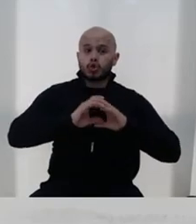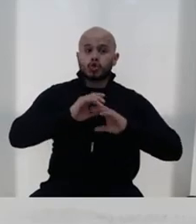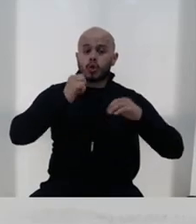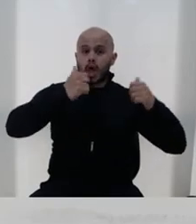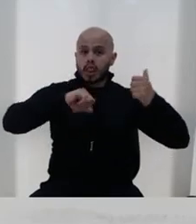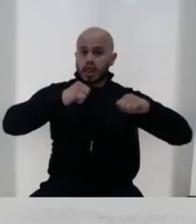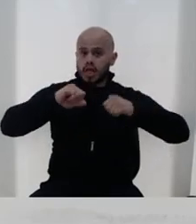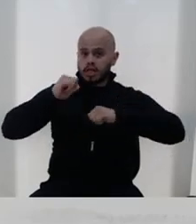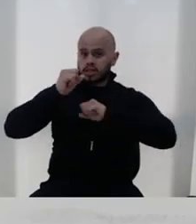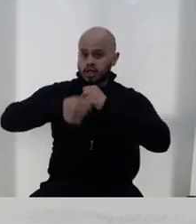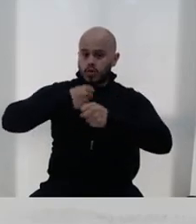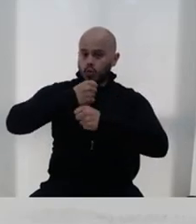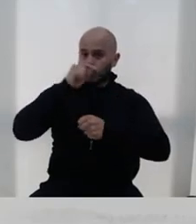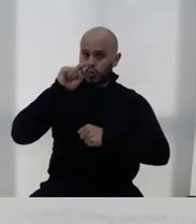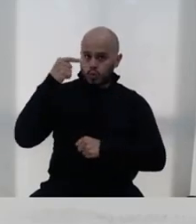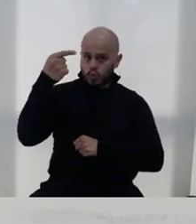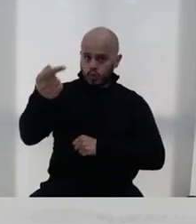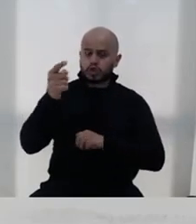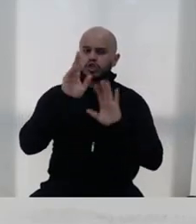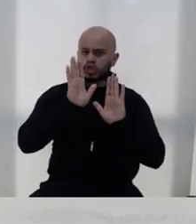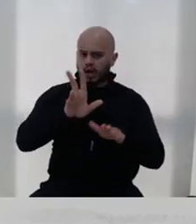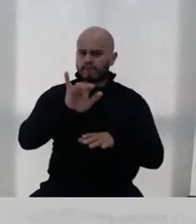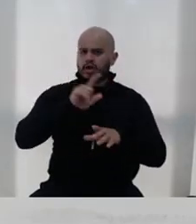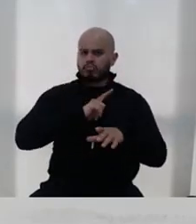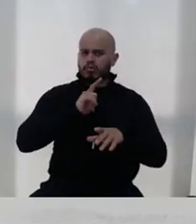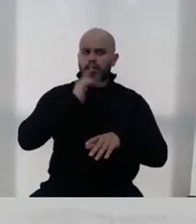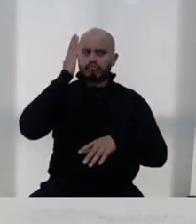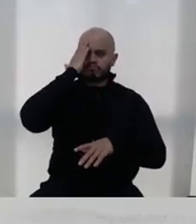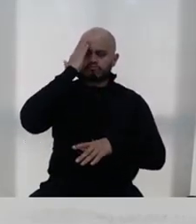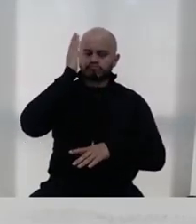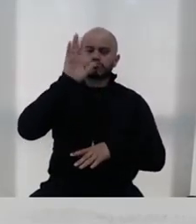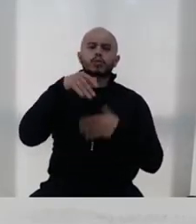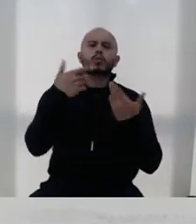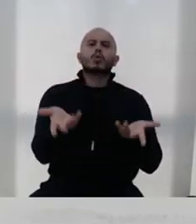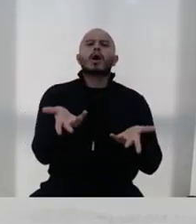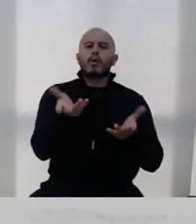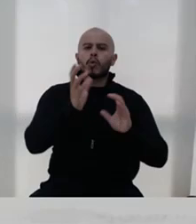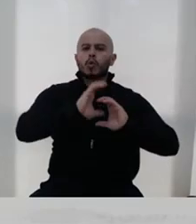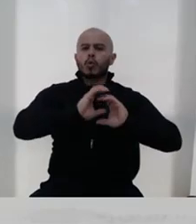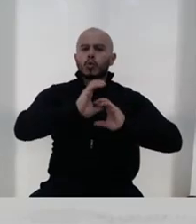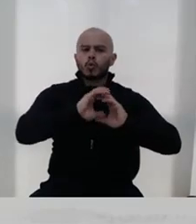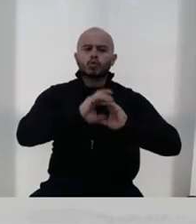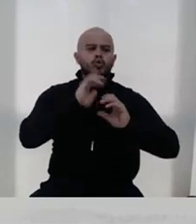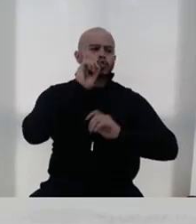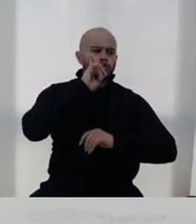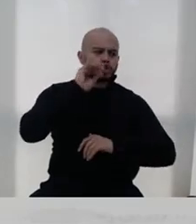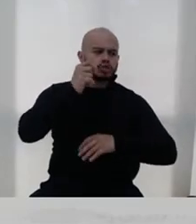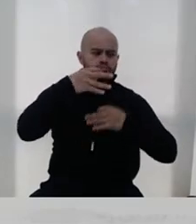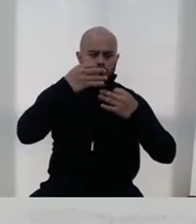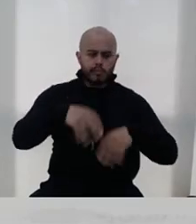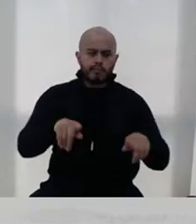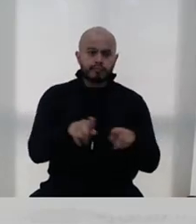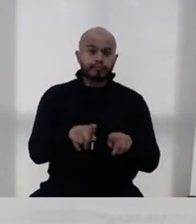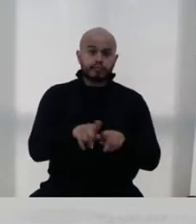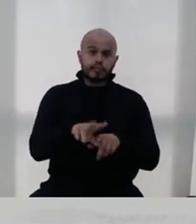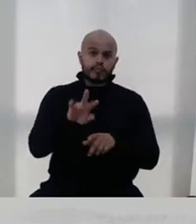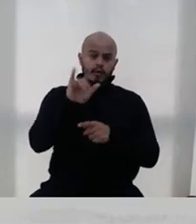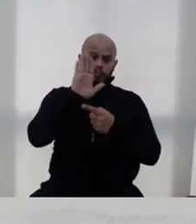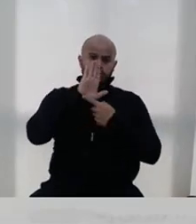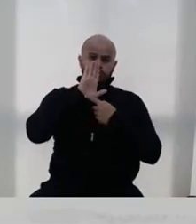vem. Nós já temos essa perspectiva de realização do concurso, e nós, com antecedência, traremos ao colegiado